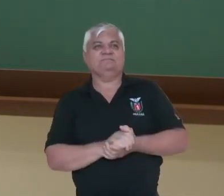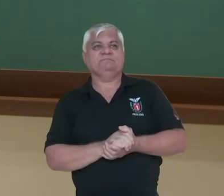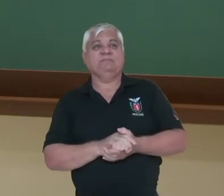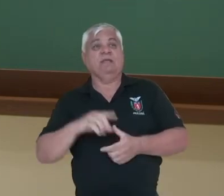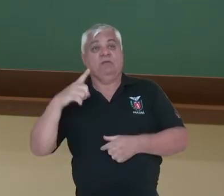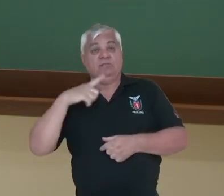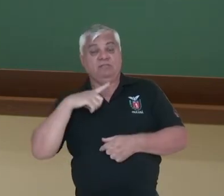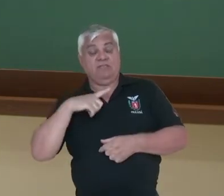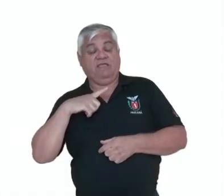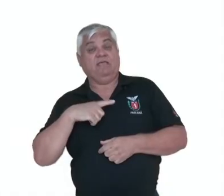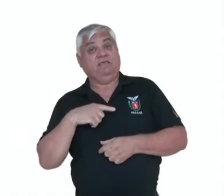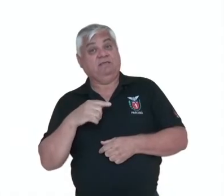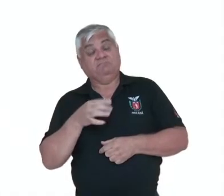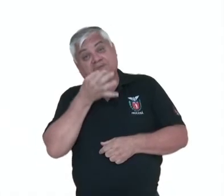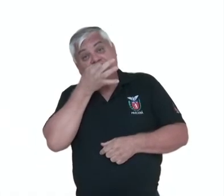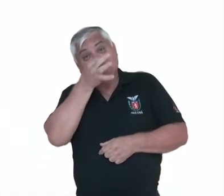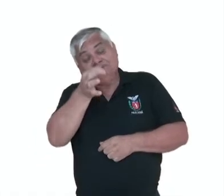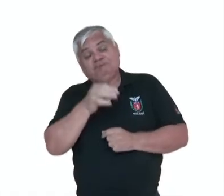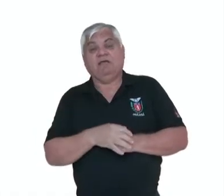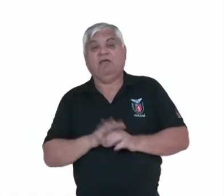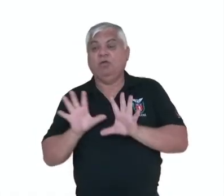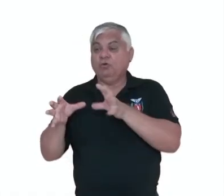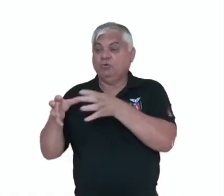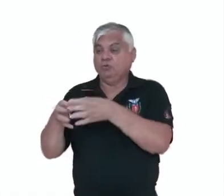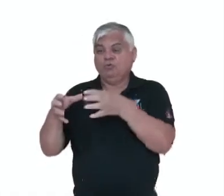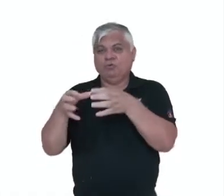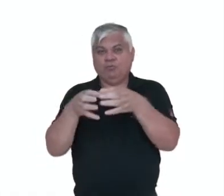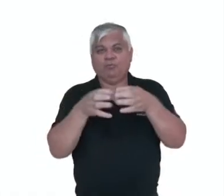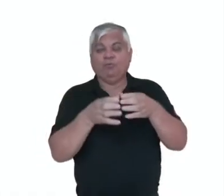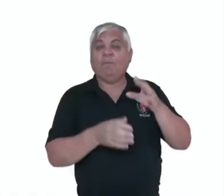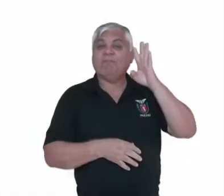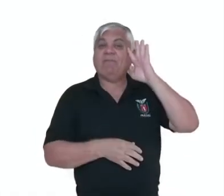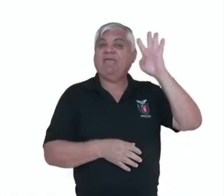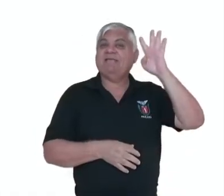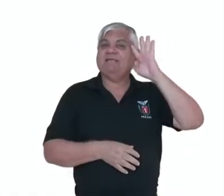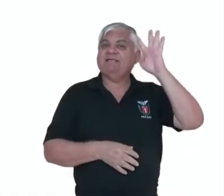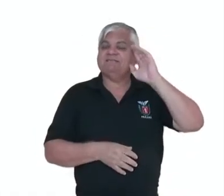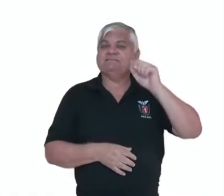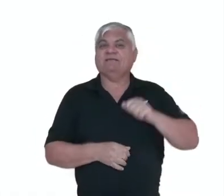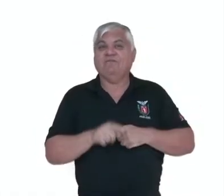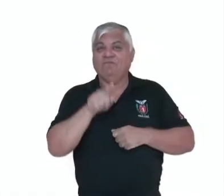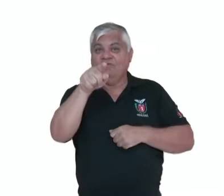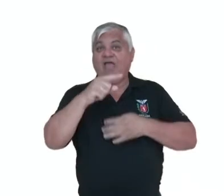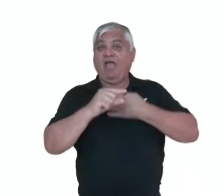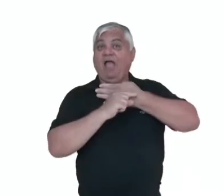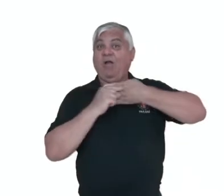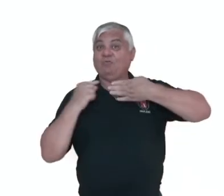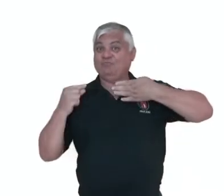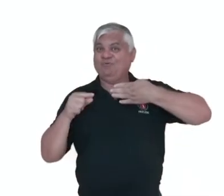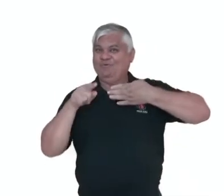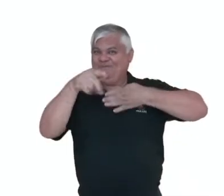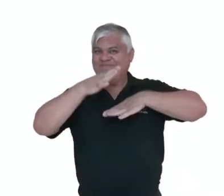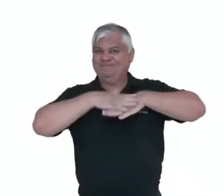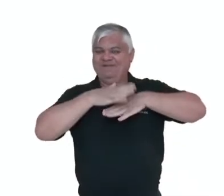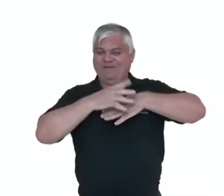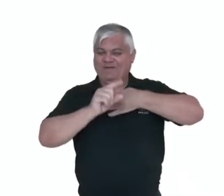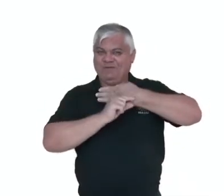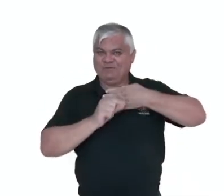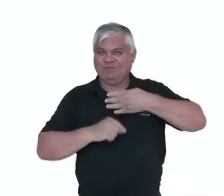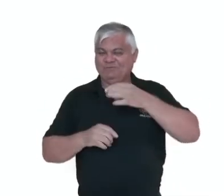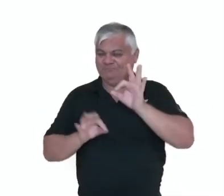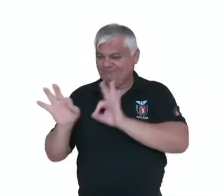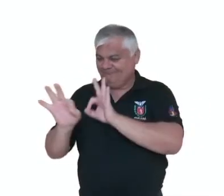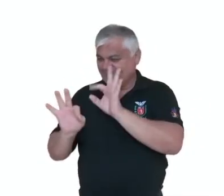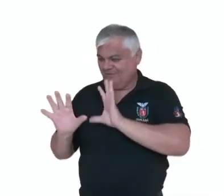atividade, a nossa sugestão é para que vocês pensem na possibilidade de atuar como autores de um livro, podem se organizar